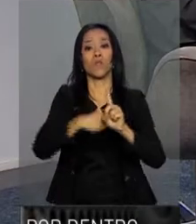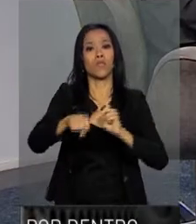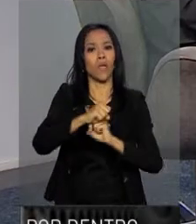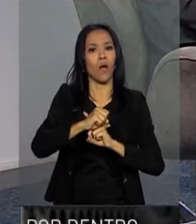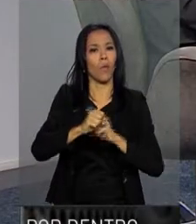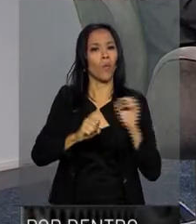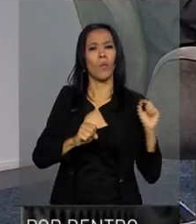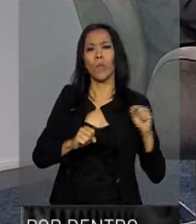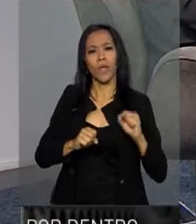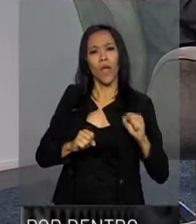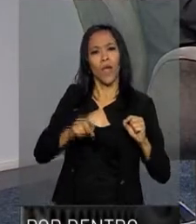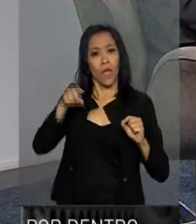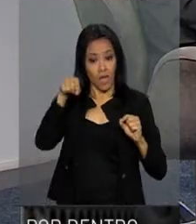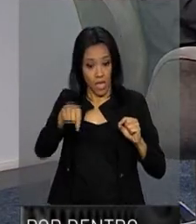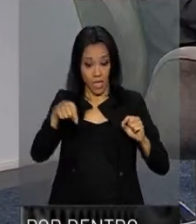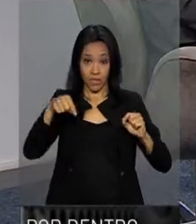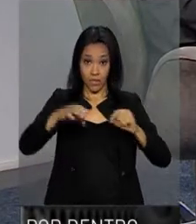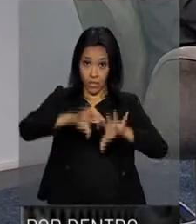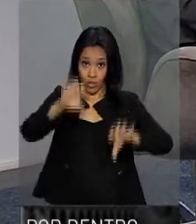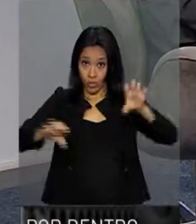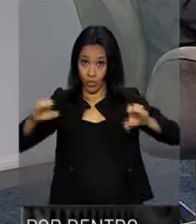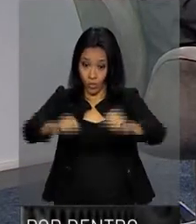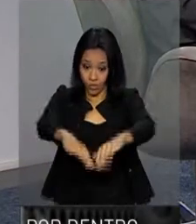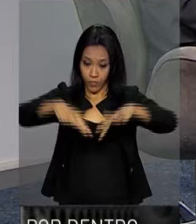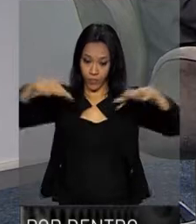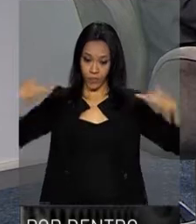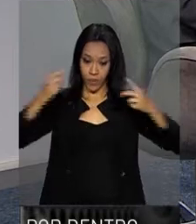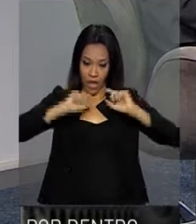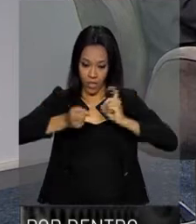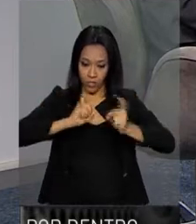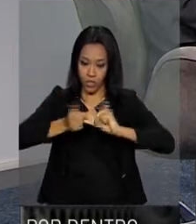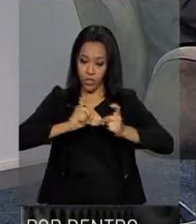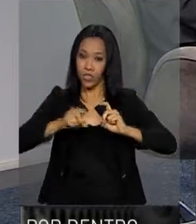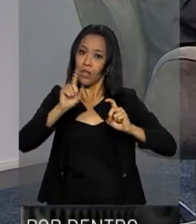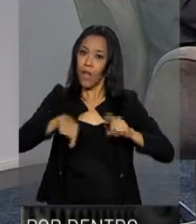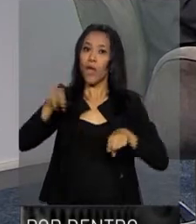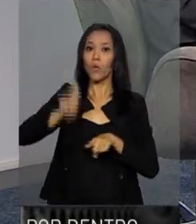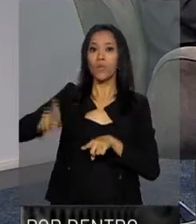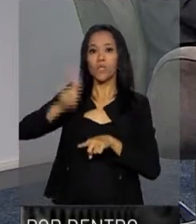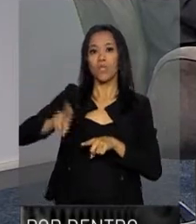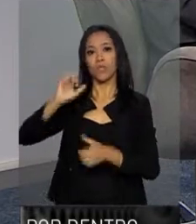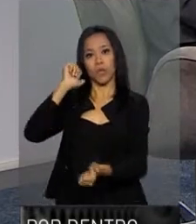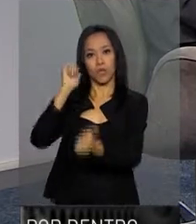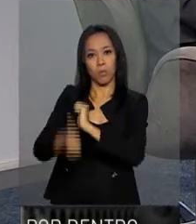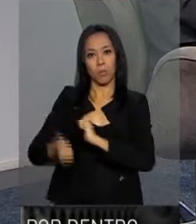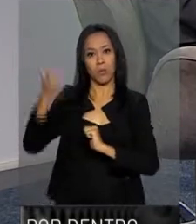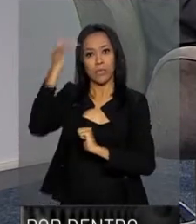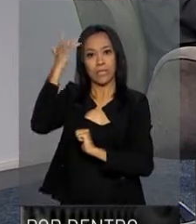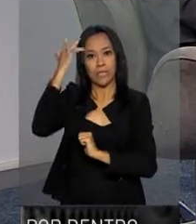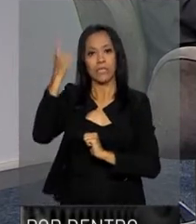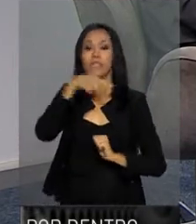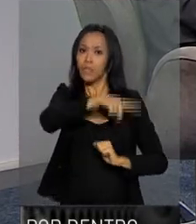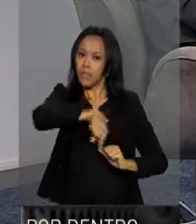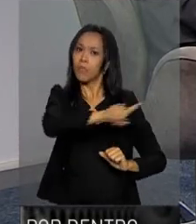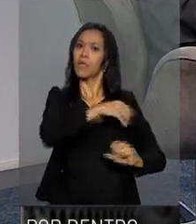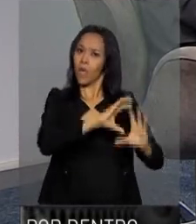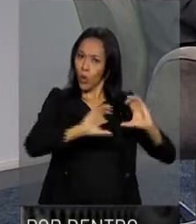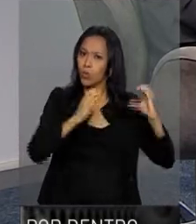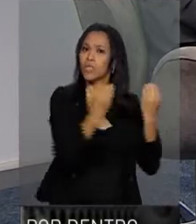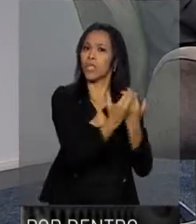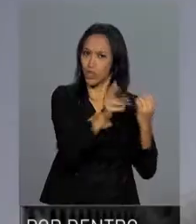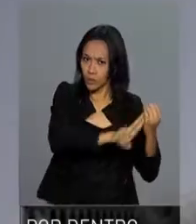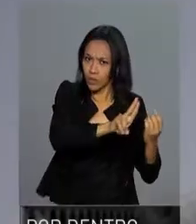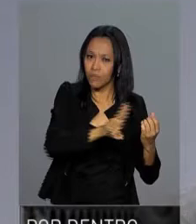seja essa estrutura que vocês estão é agora administrando ela está sendo utilizada tanto pelos atletas como pela comunidade vem pela população que estão lá